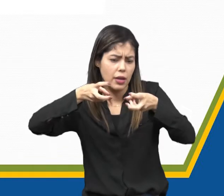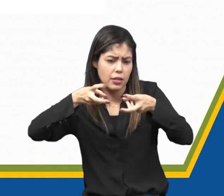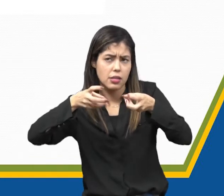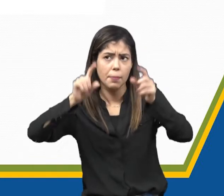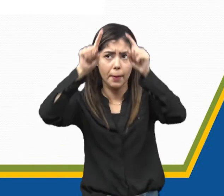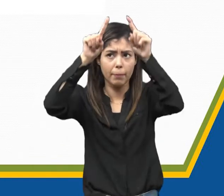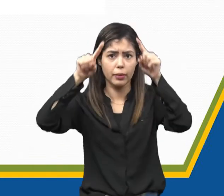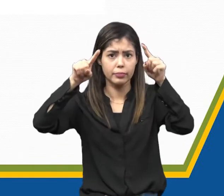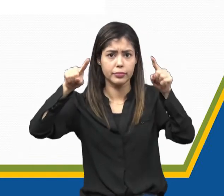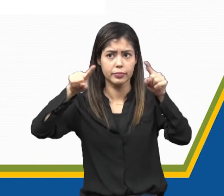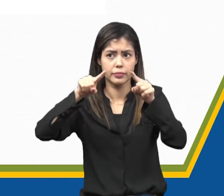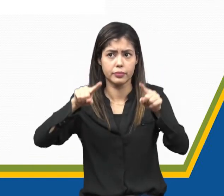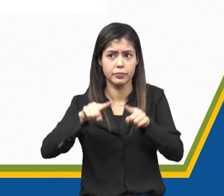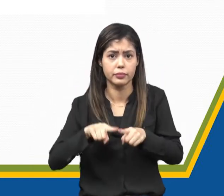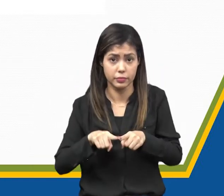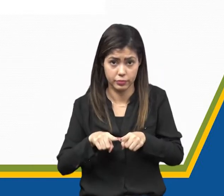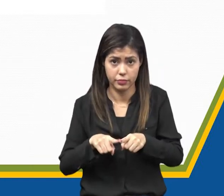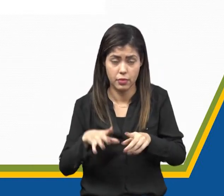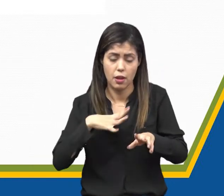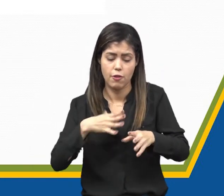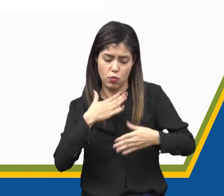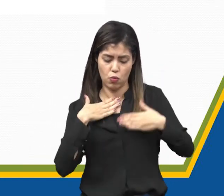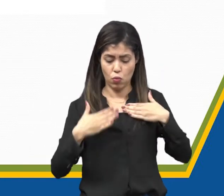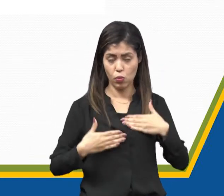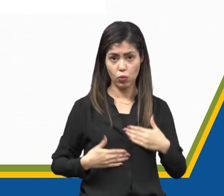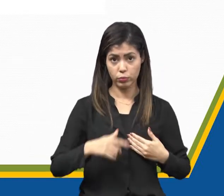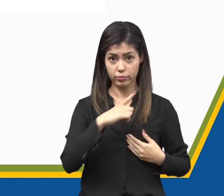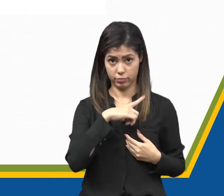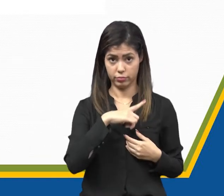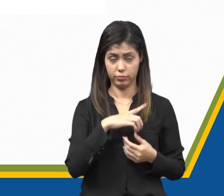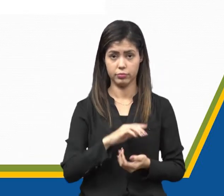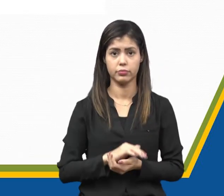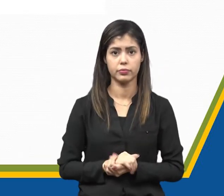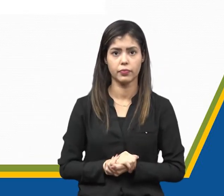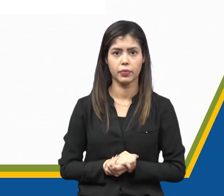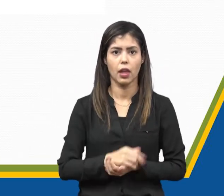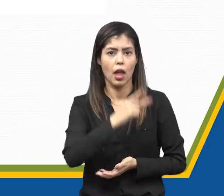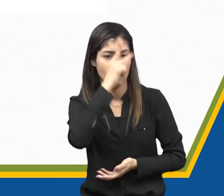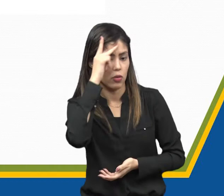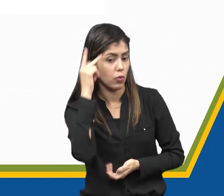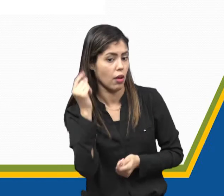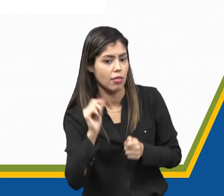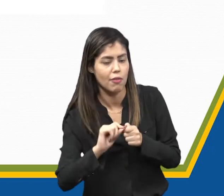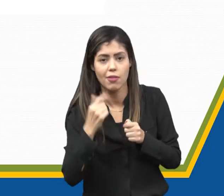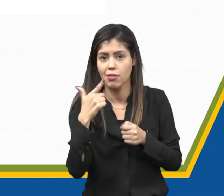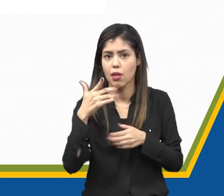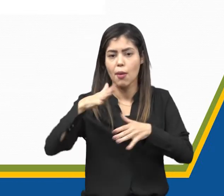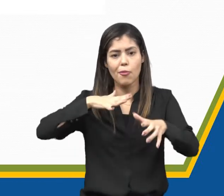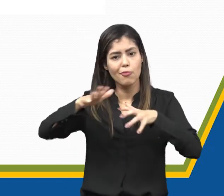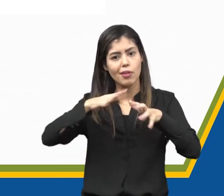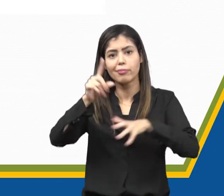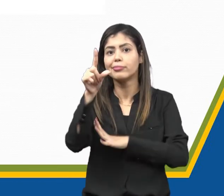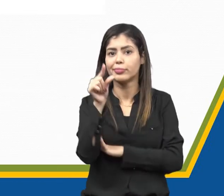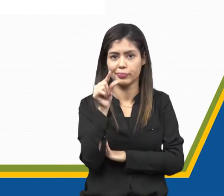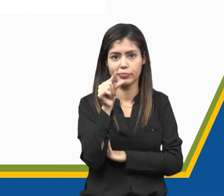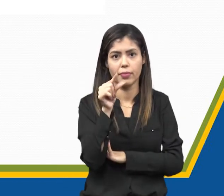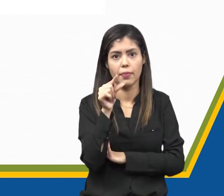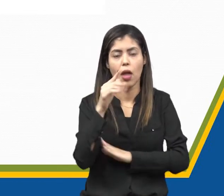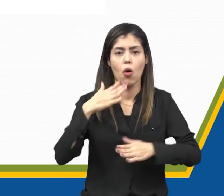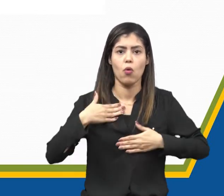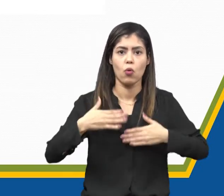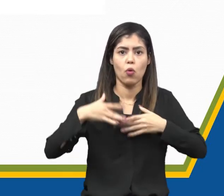uma sequência lógica no que vai acontecer com o corpo dela, tá? Pessoa que não pratica, tem pouca movimentação, o